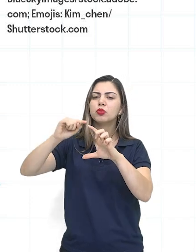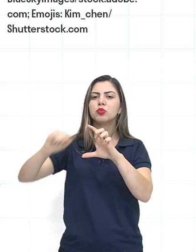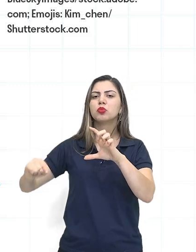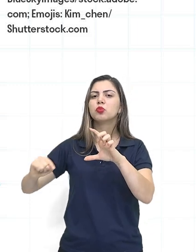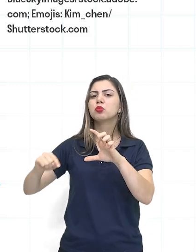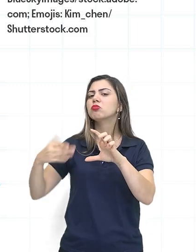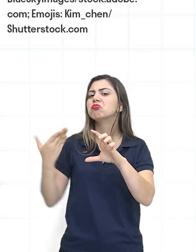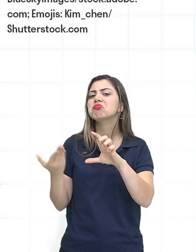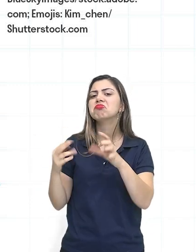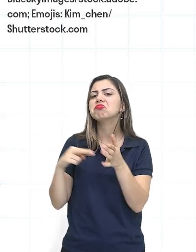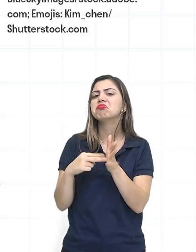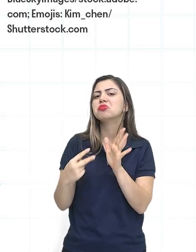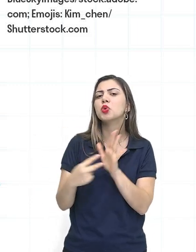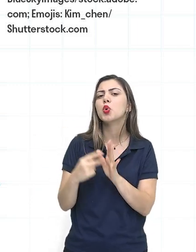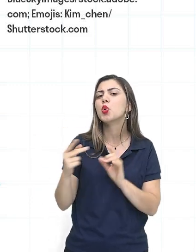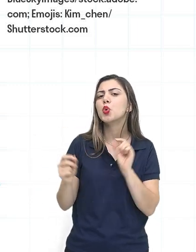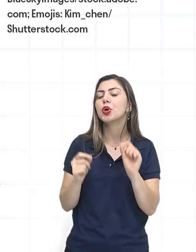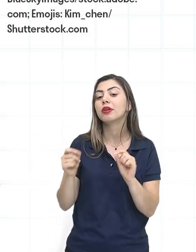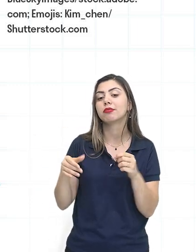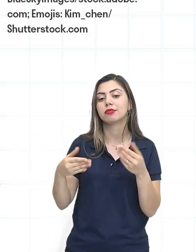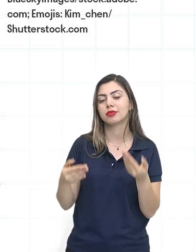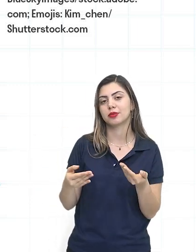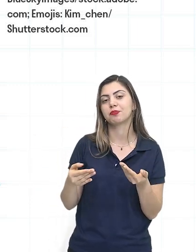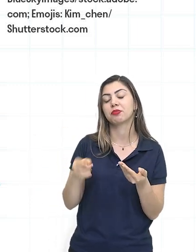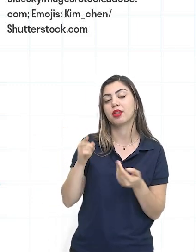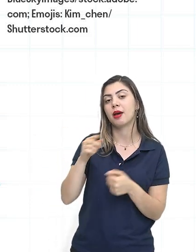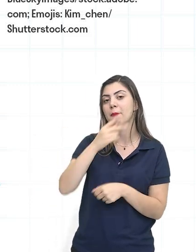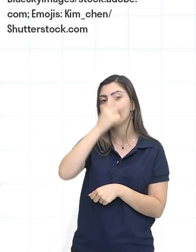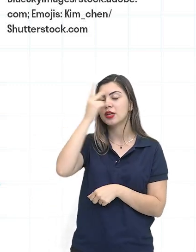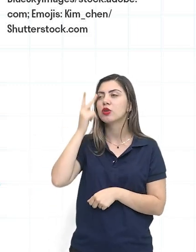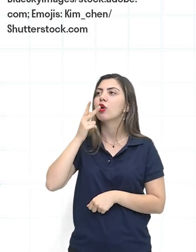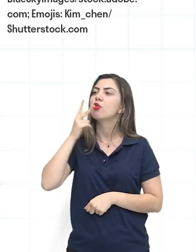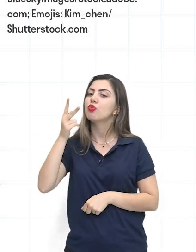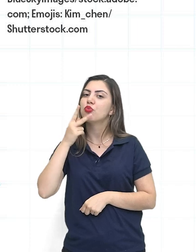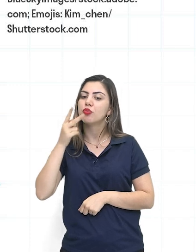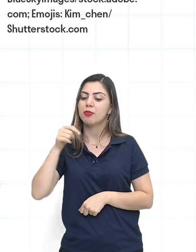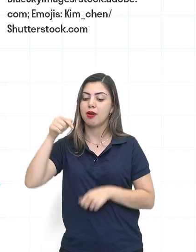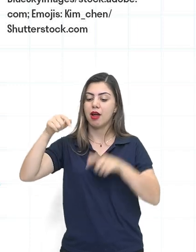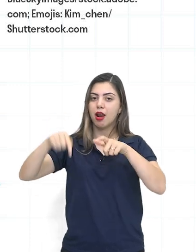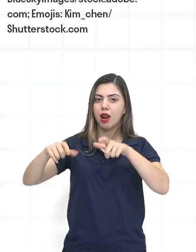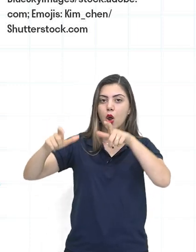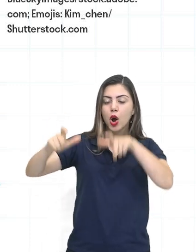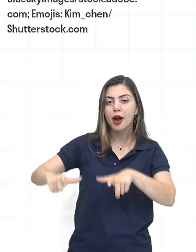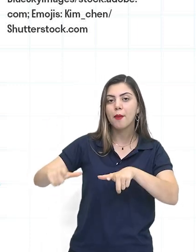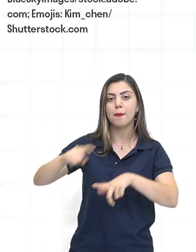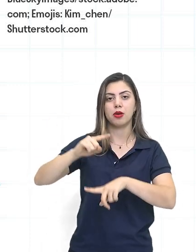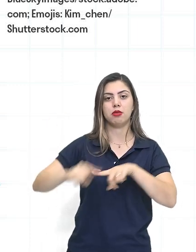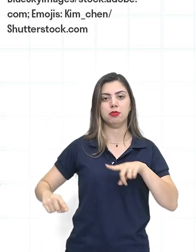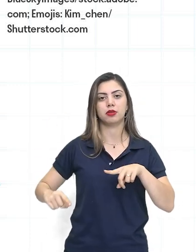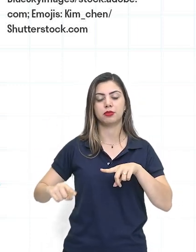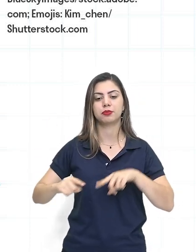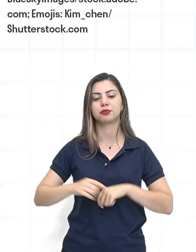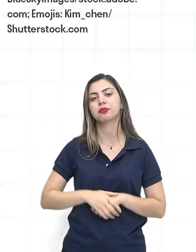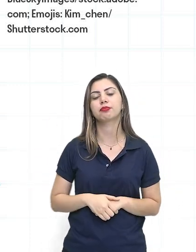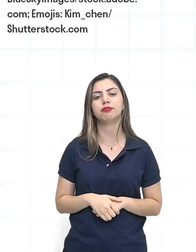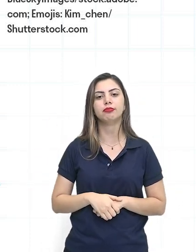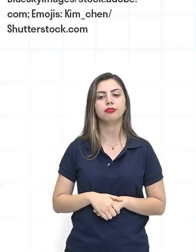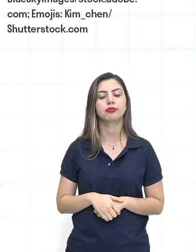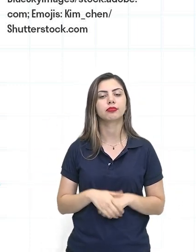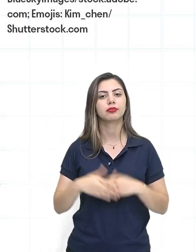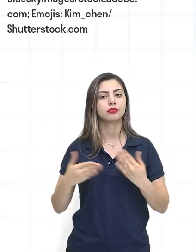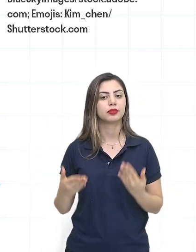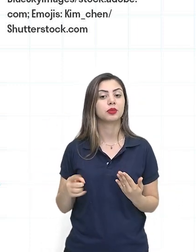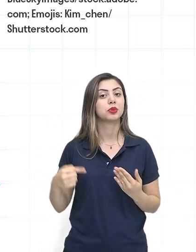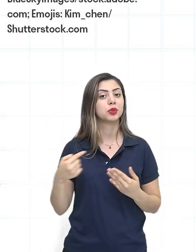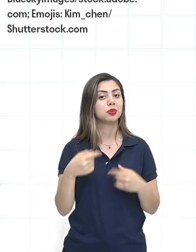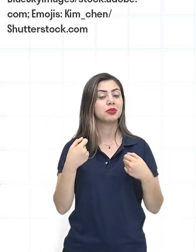né? Então, significa que a pessoa não pode fumar naquele local, certo? Então, a